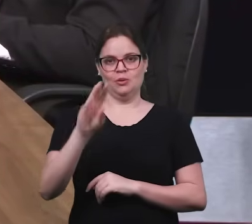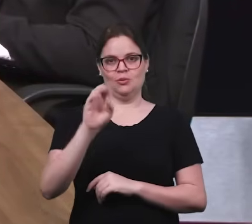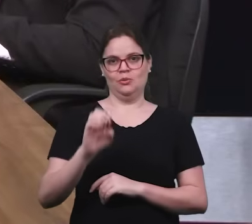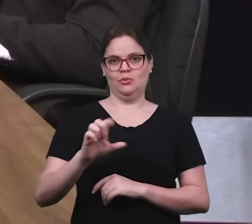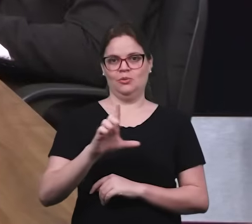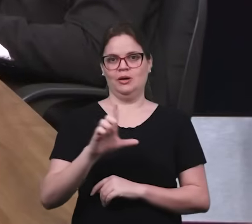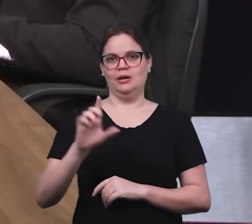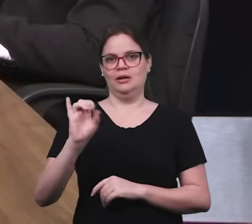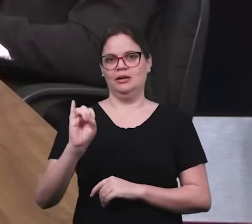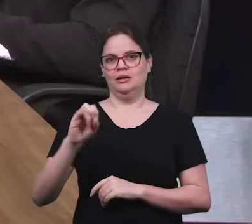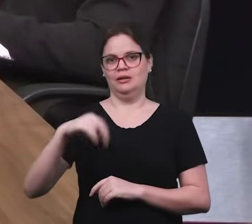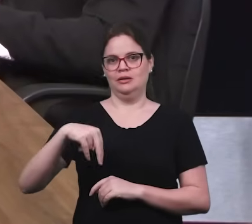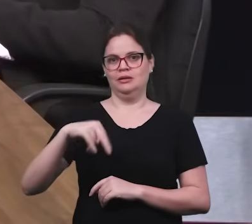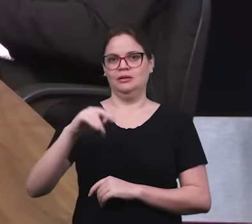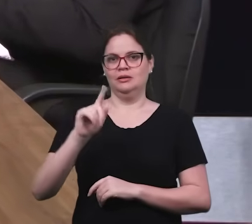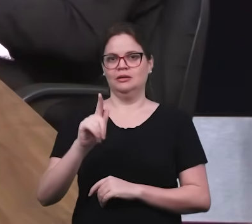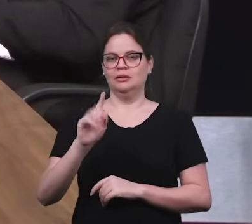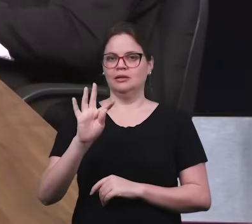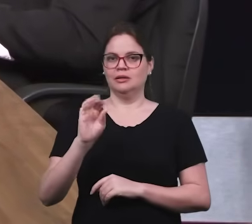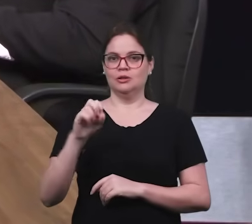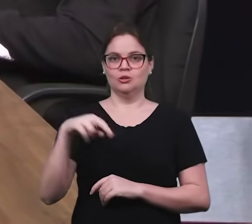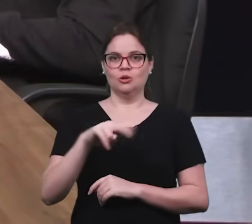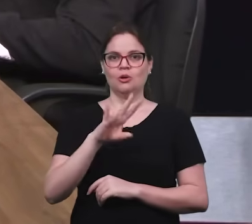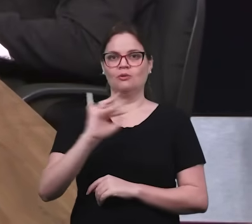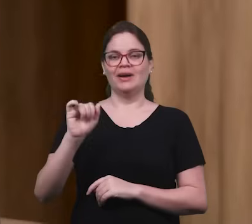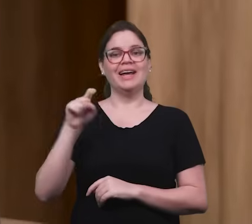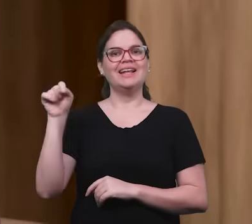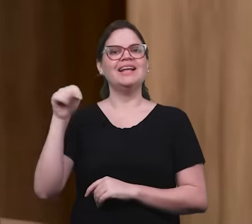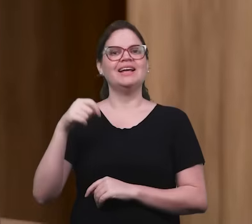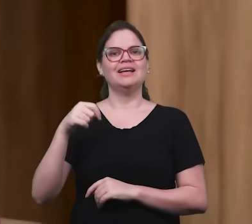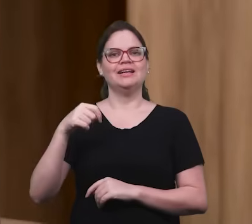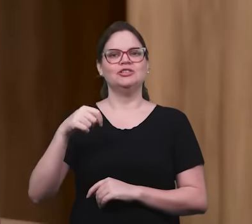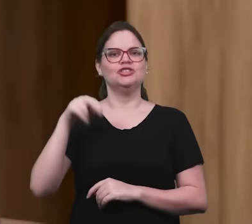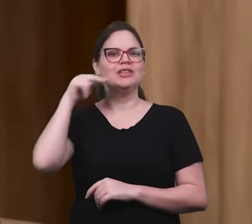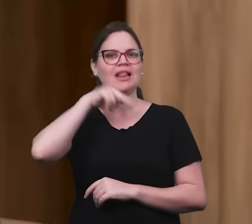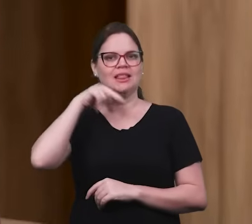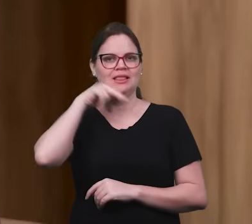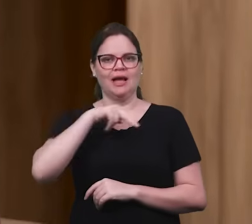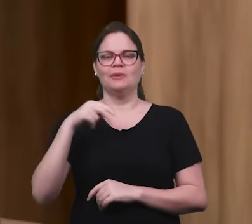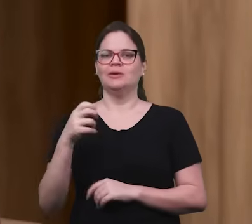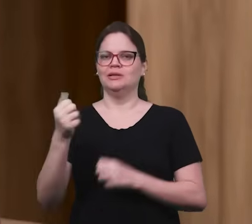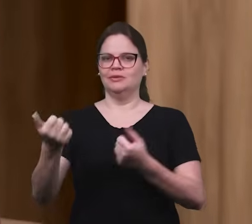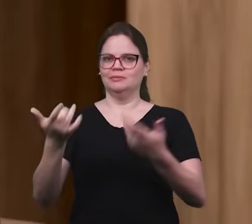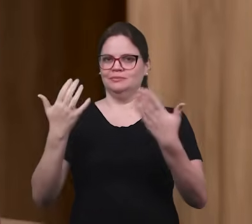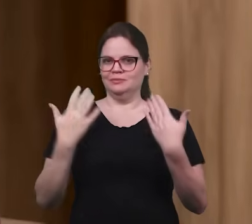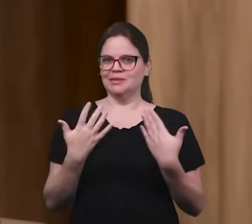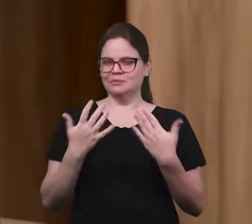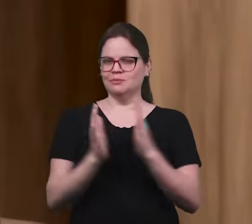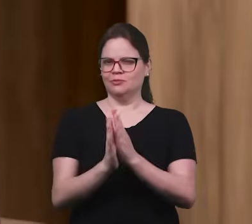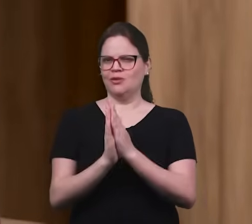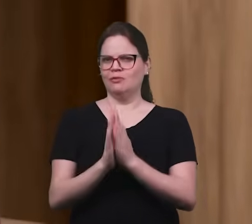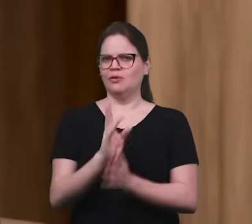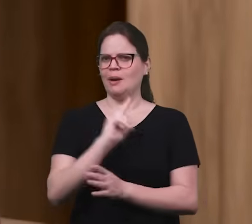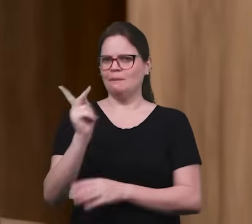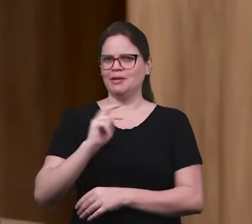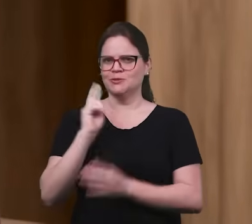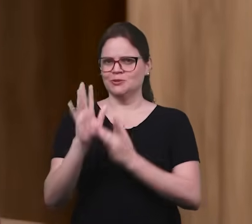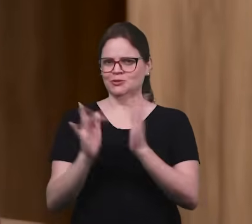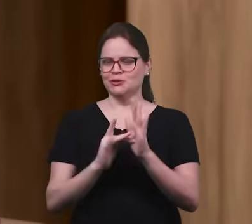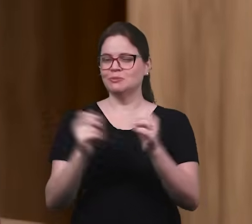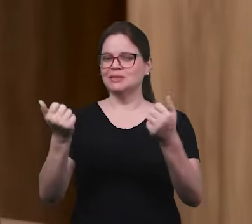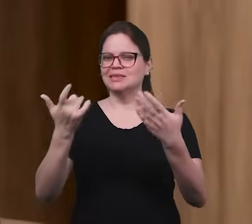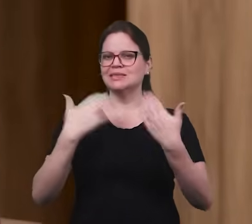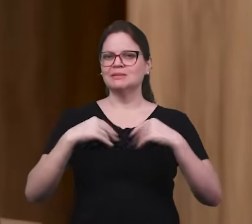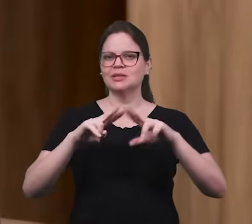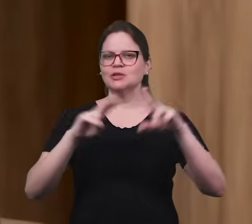Wellington, lá de Natal. Ele vai fazer uma contribuição aqui para nós. Pastor Wellington, a paz do Senhor, fale um pouco a respeito